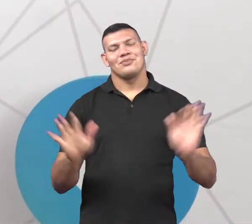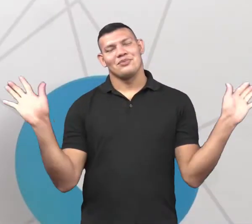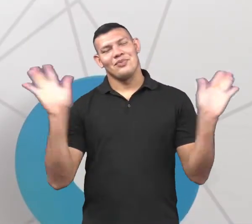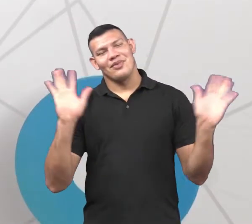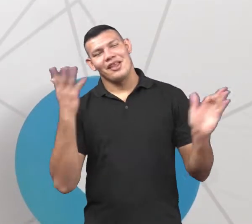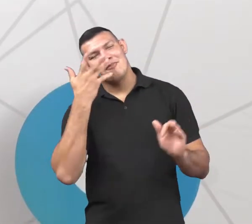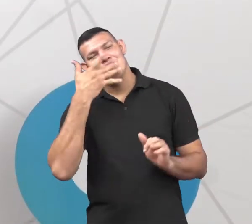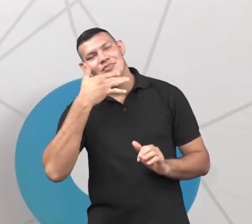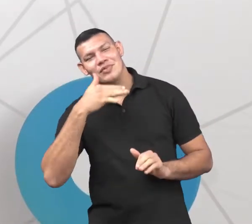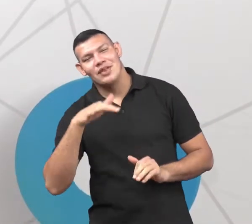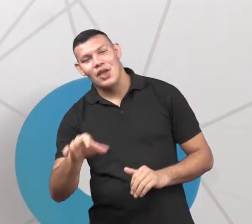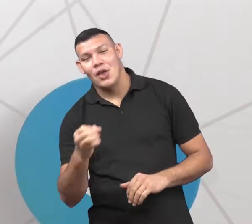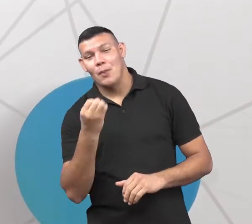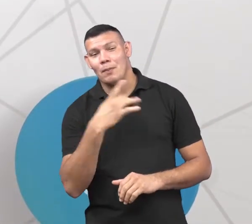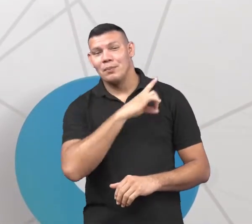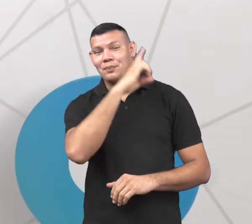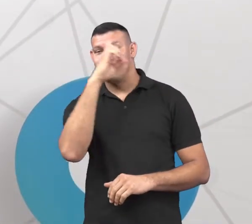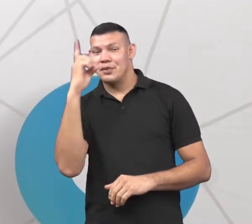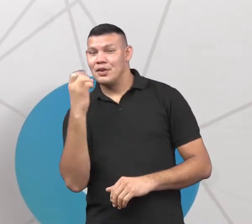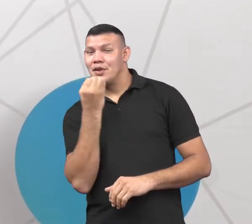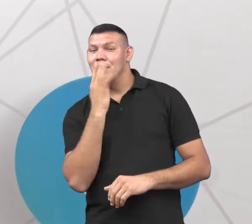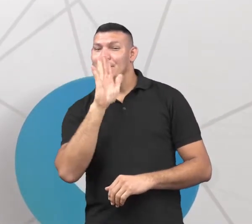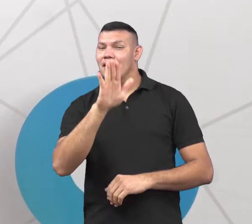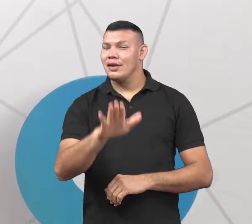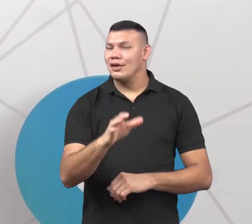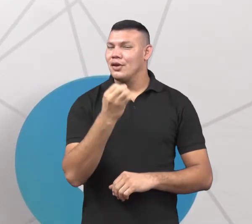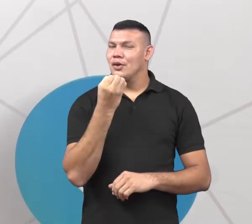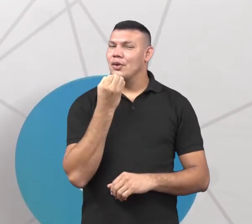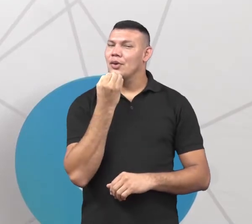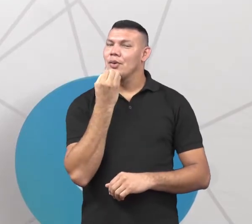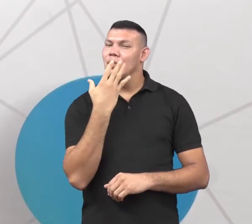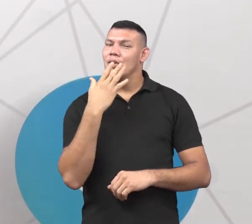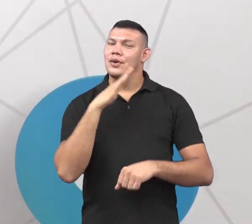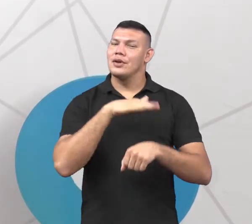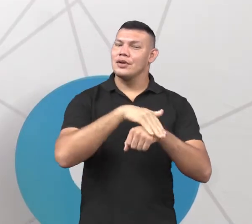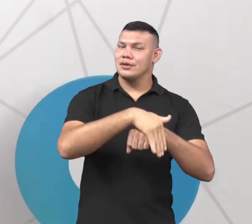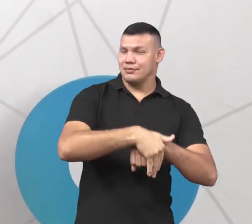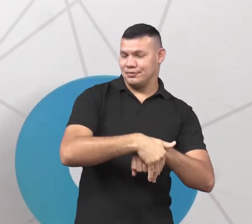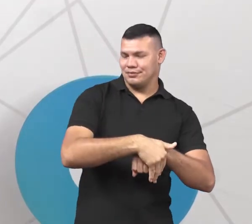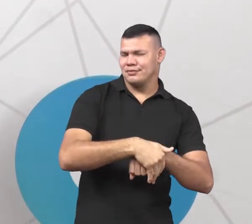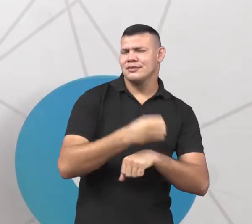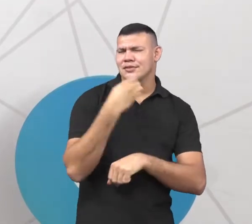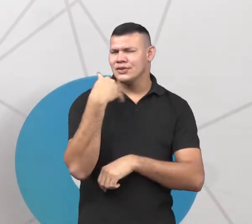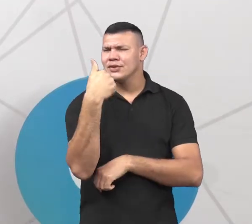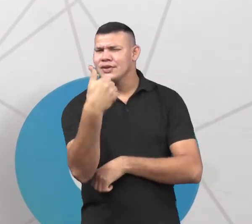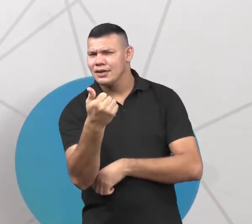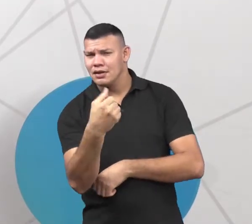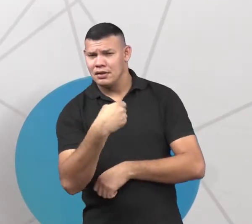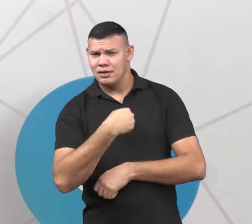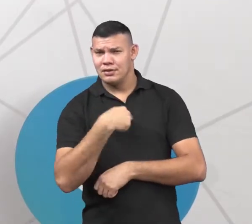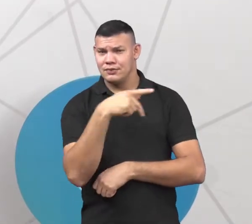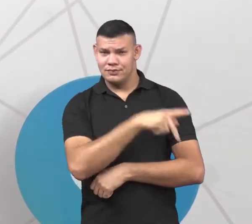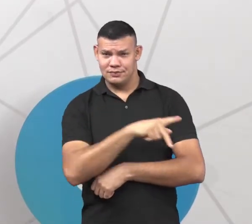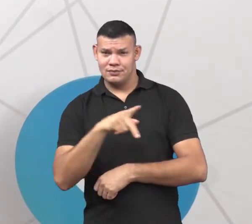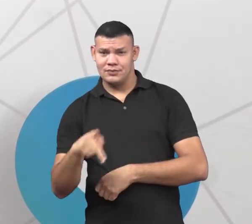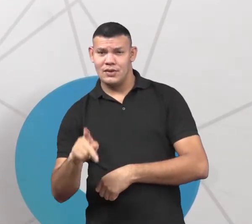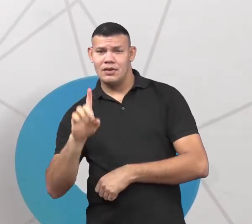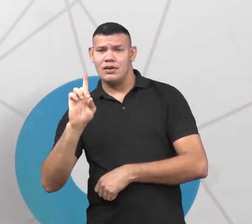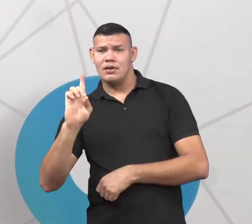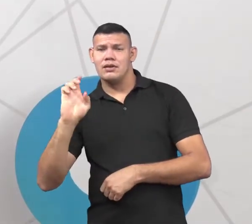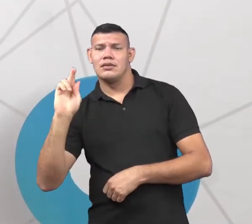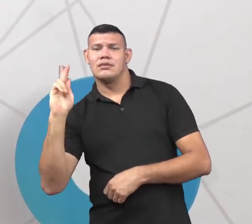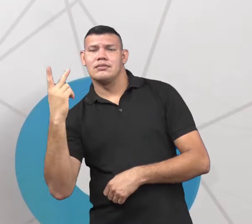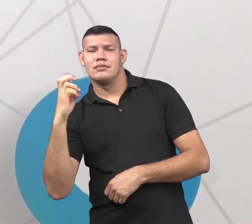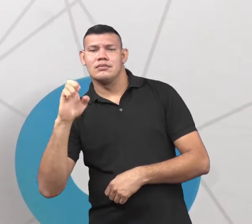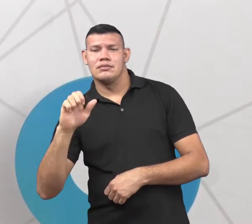Olá, chicos! Buenos dias, buenas tardes ou buenas noches. Tudo bem, pessoal? Eu sou o professor Jameson Mesquita e hoje